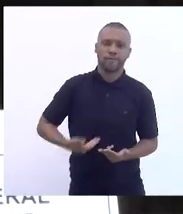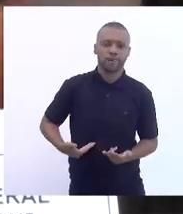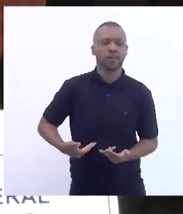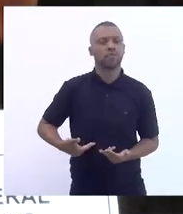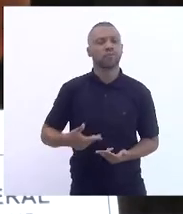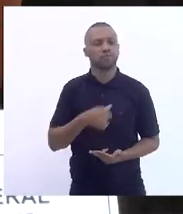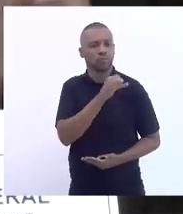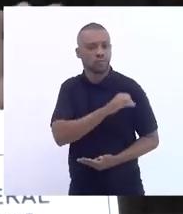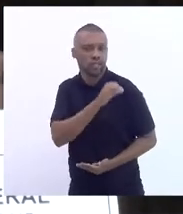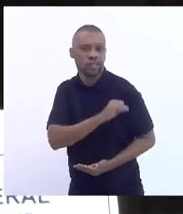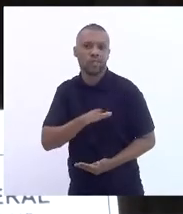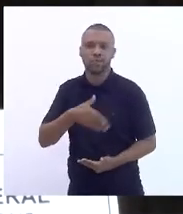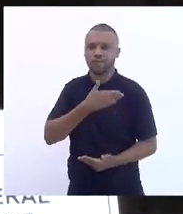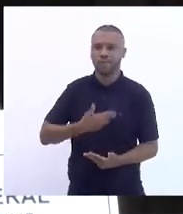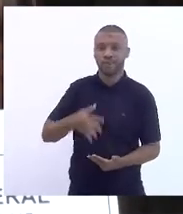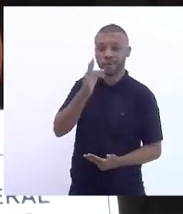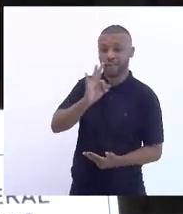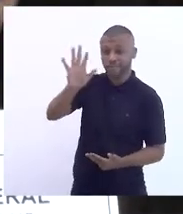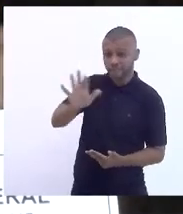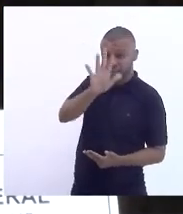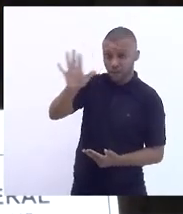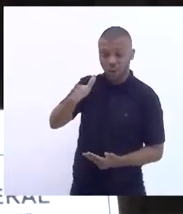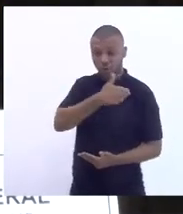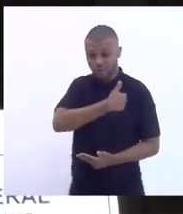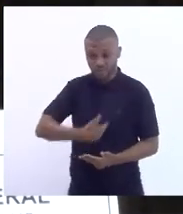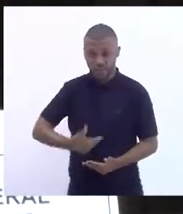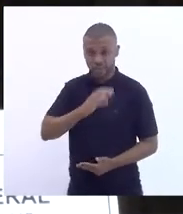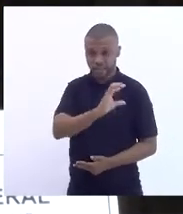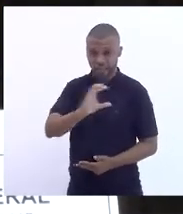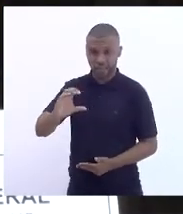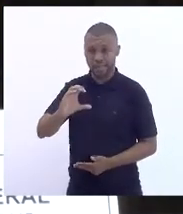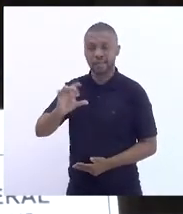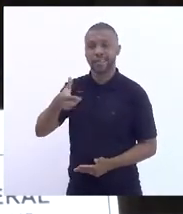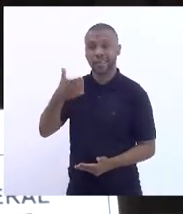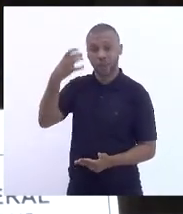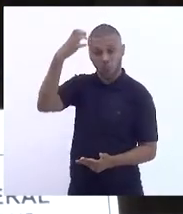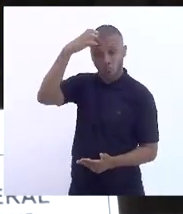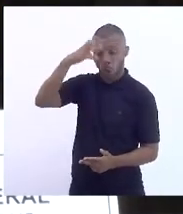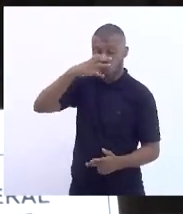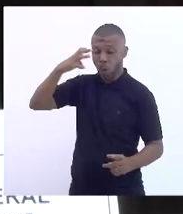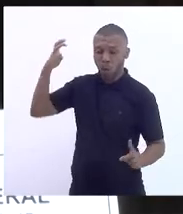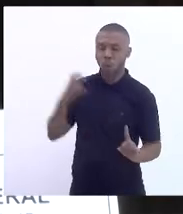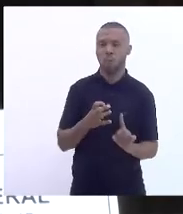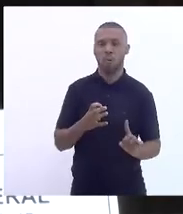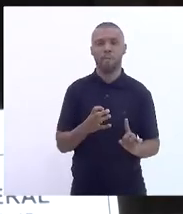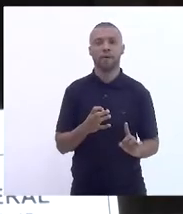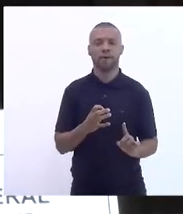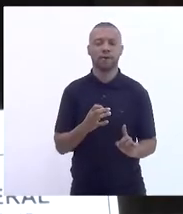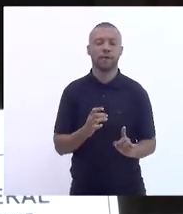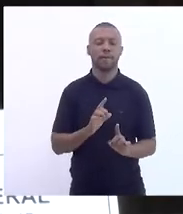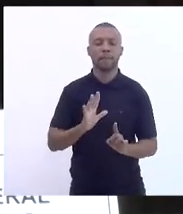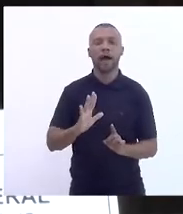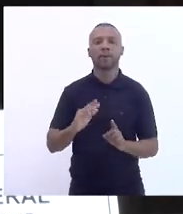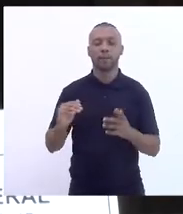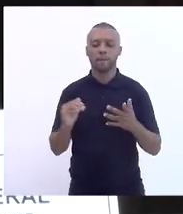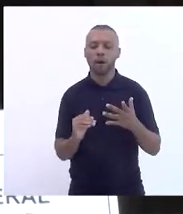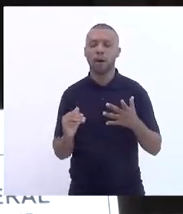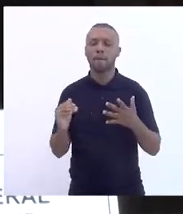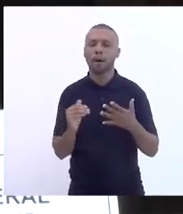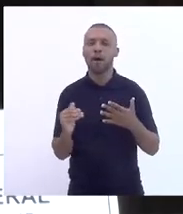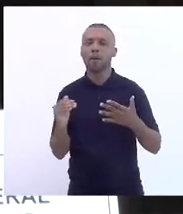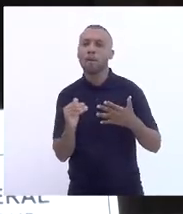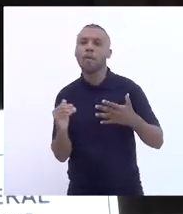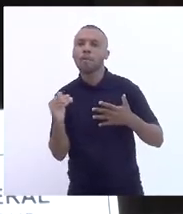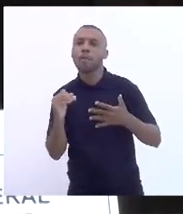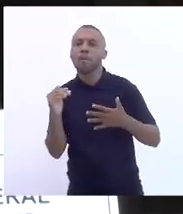Federal o governador Cláudio Castro tem sangue nas suas mãos mas também as outras camadas do estado que não